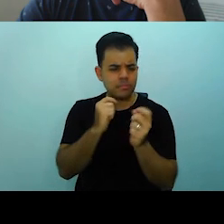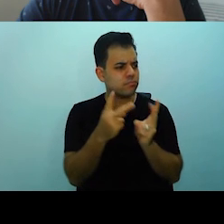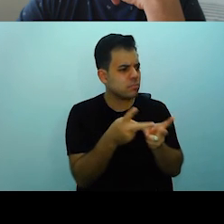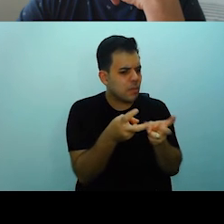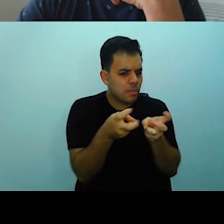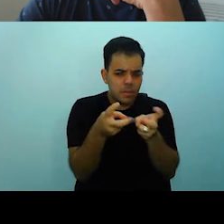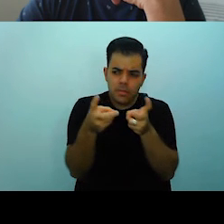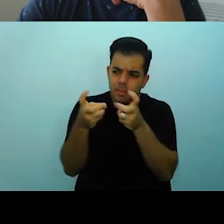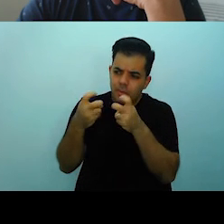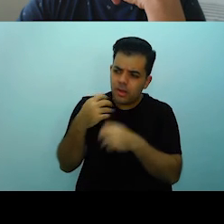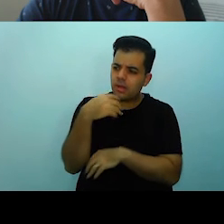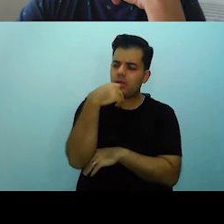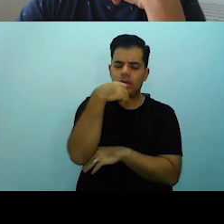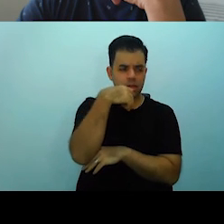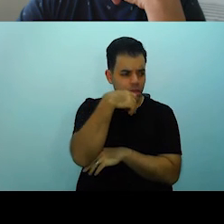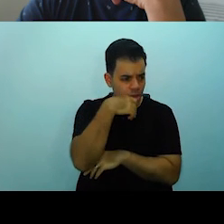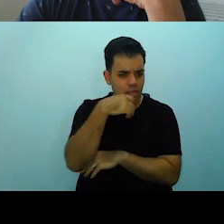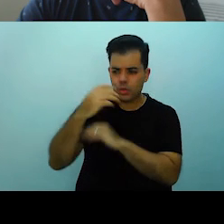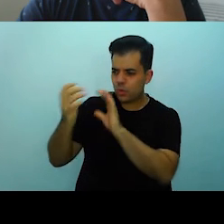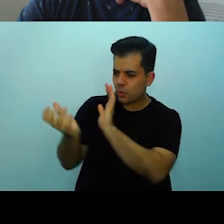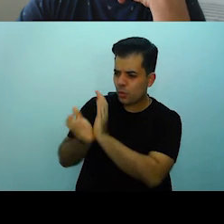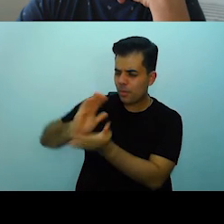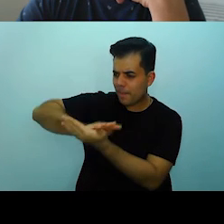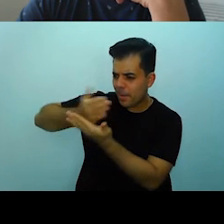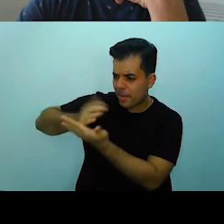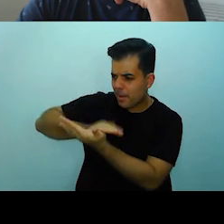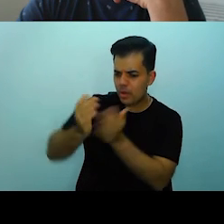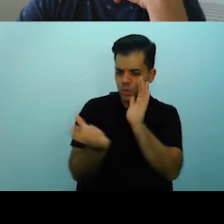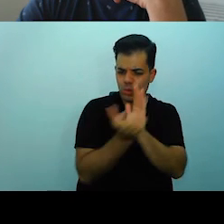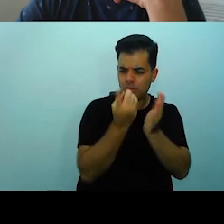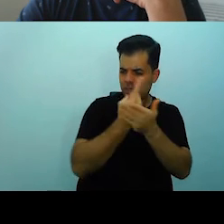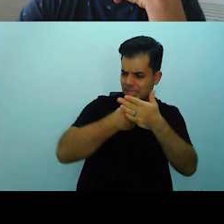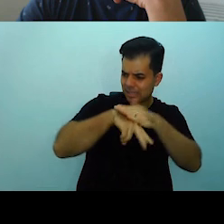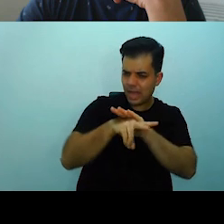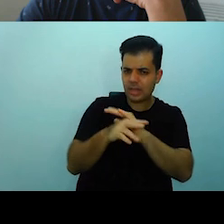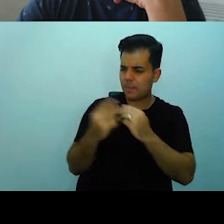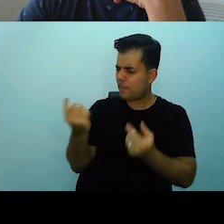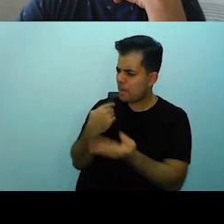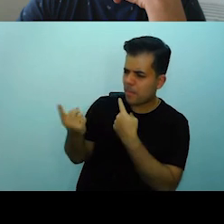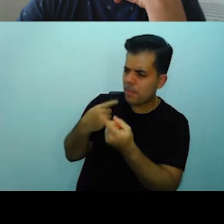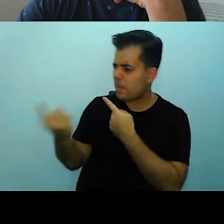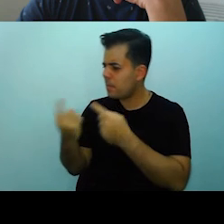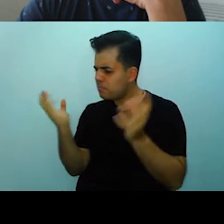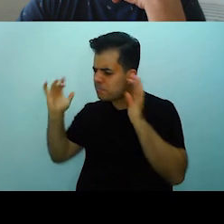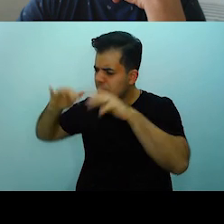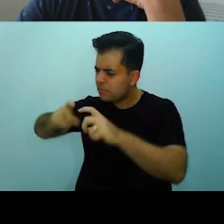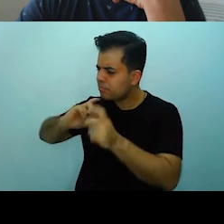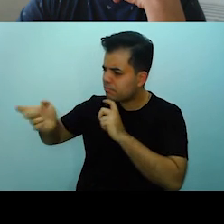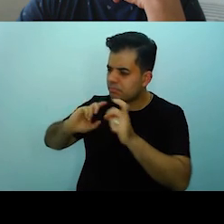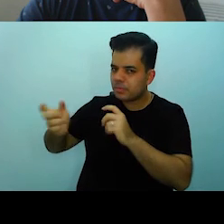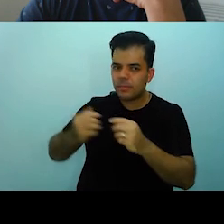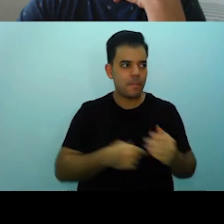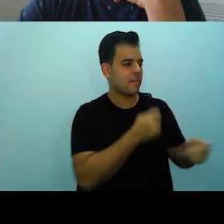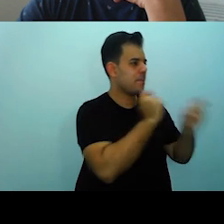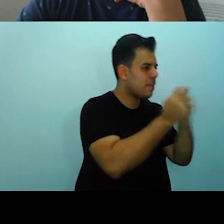o fato de a equipe de intérpretes e a equipe de designers dialogar antes e depois dessas